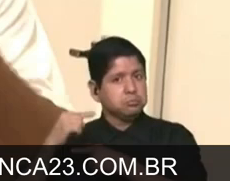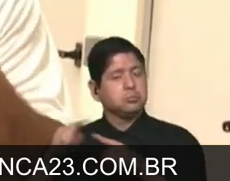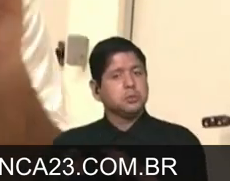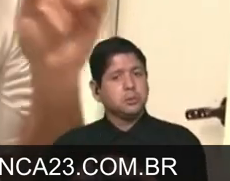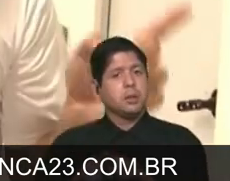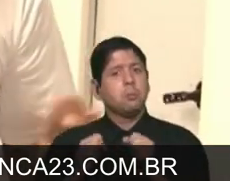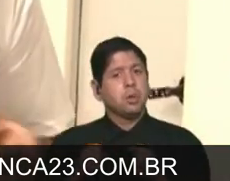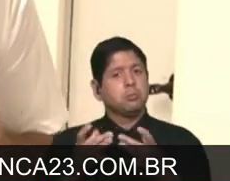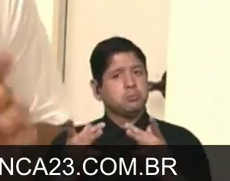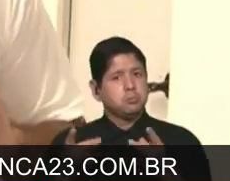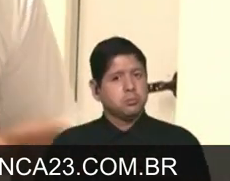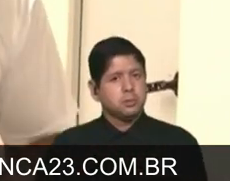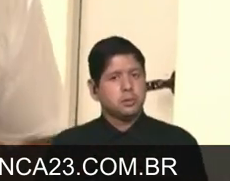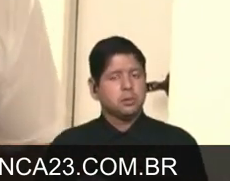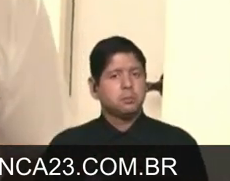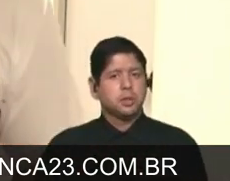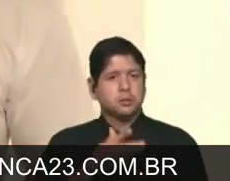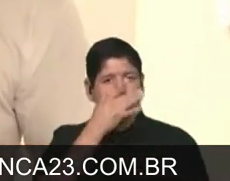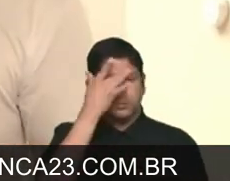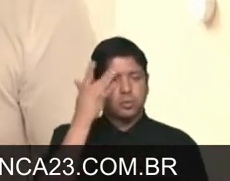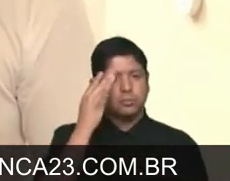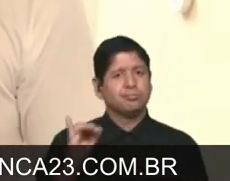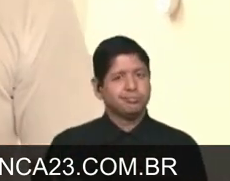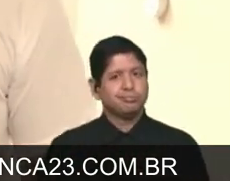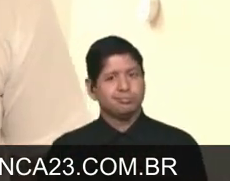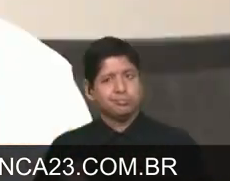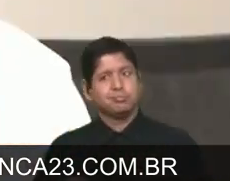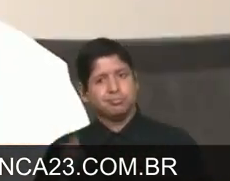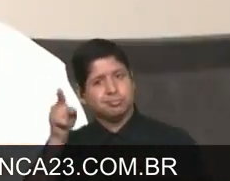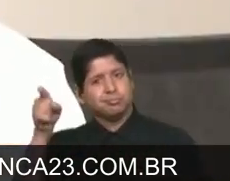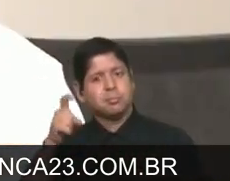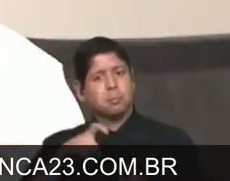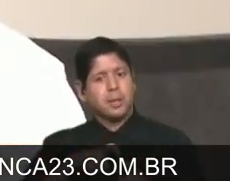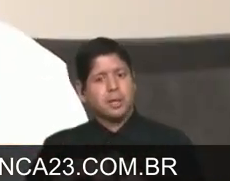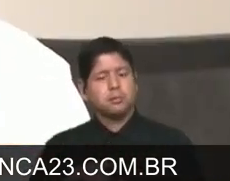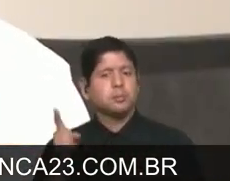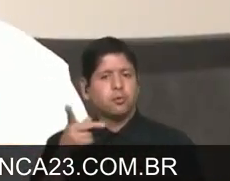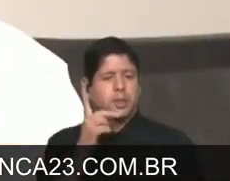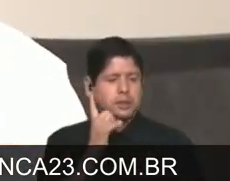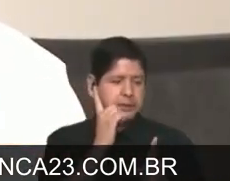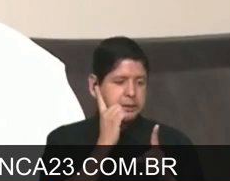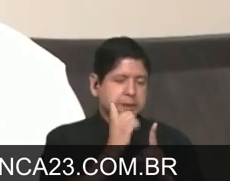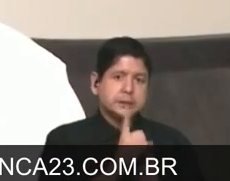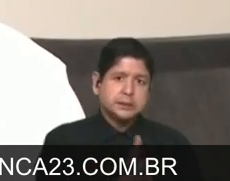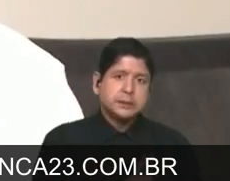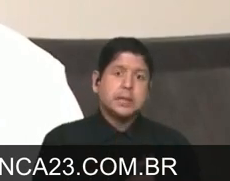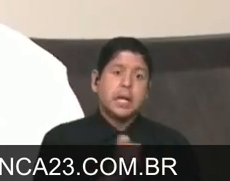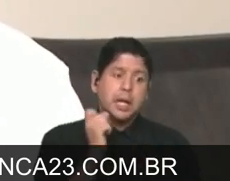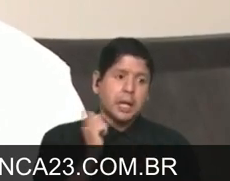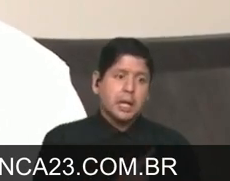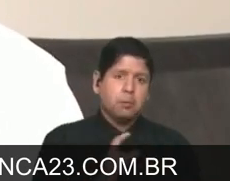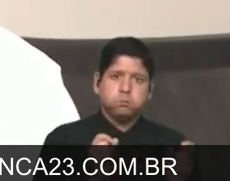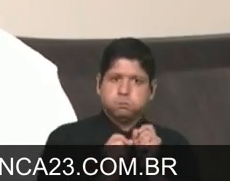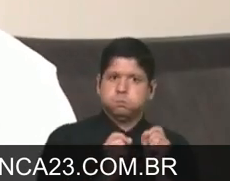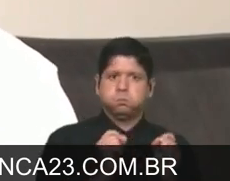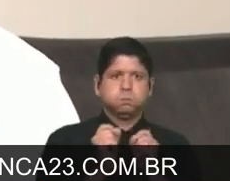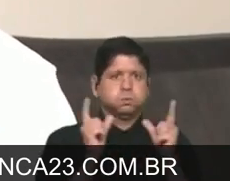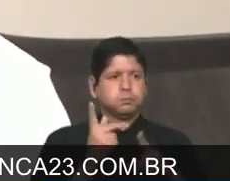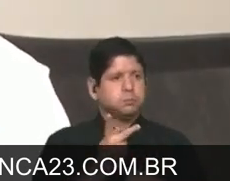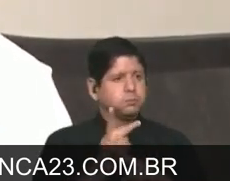fator determinante para o paciente ir ao médico. Esses sinais são sinais de alerta para